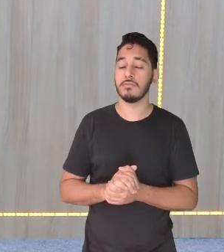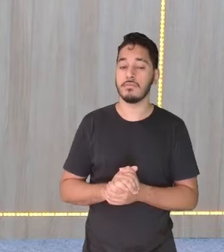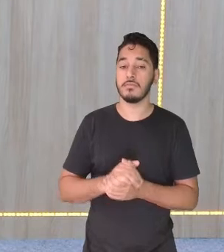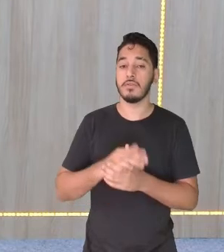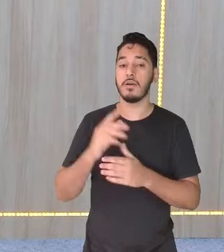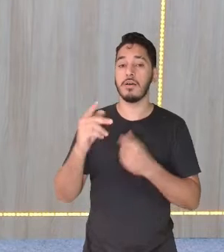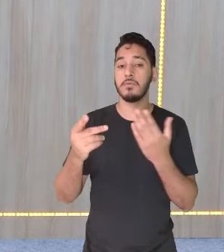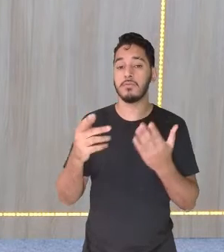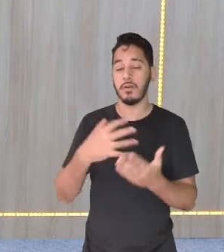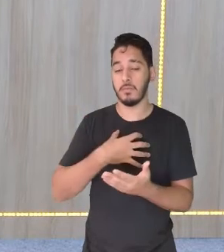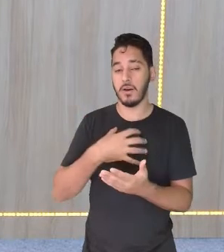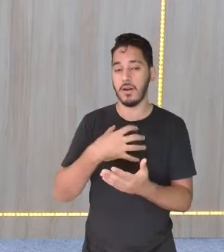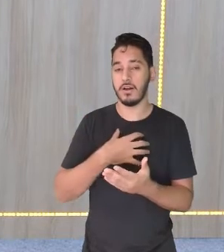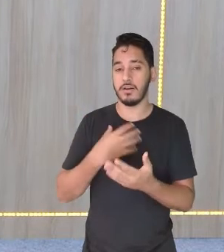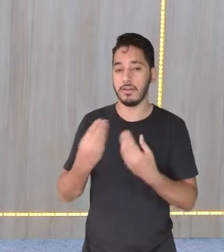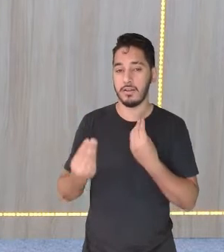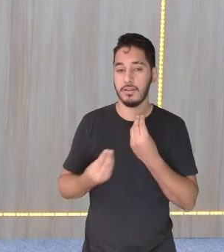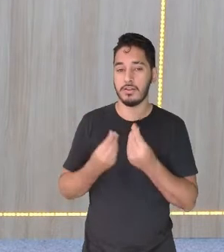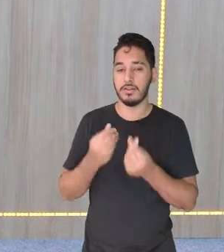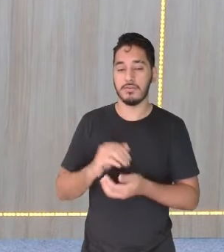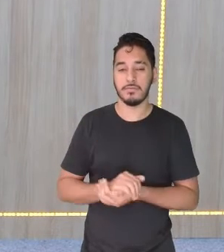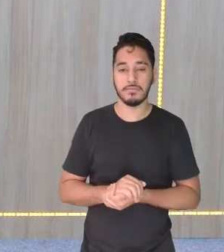Bahia, minha porreta.